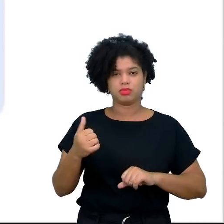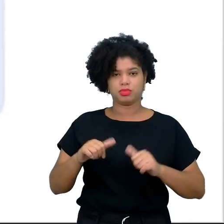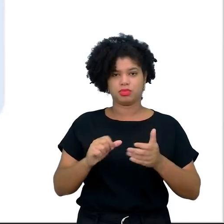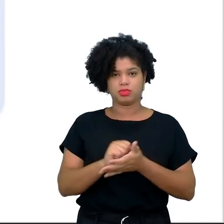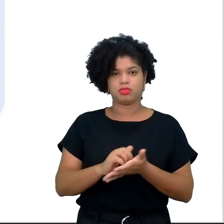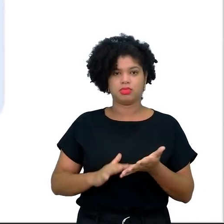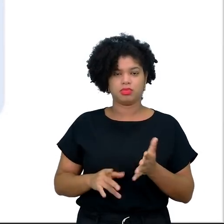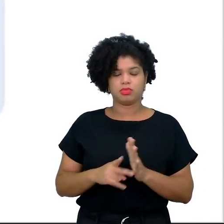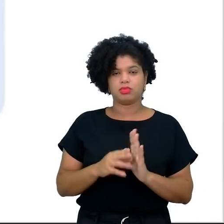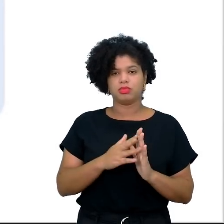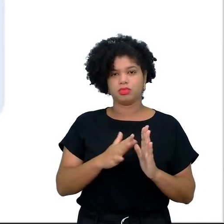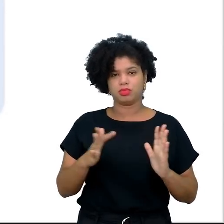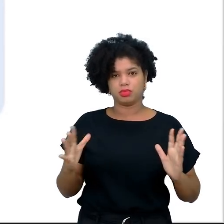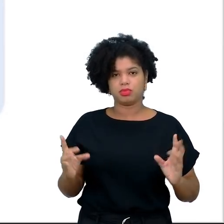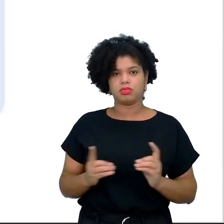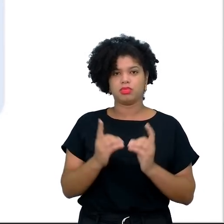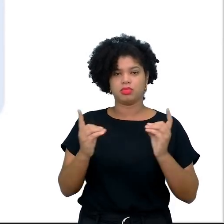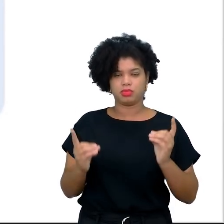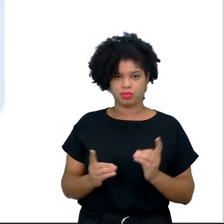atividade da sequência didática,